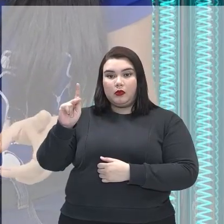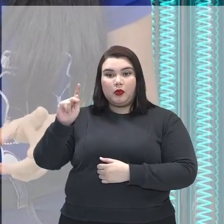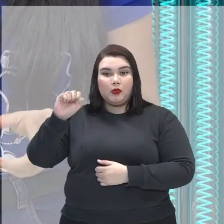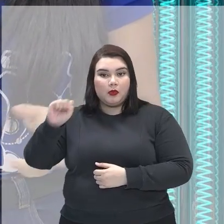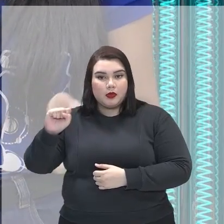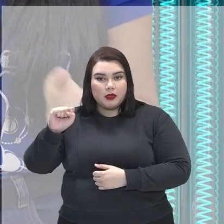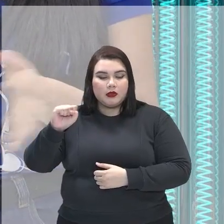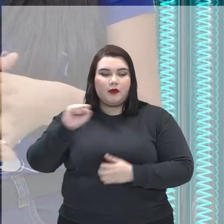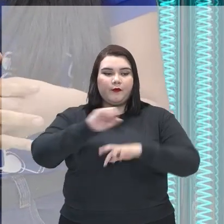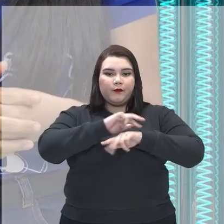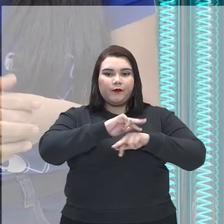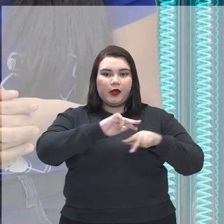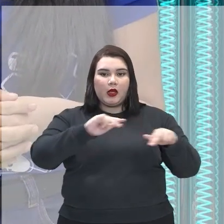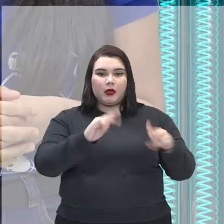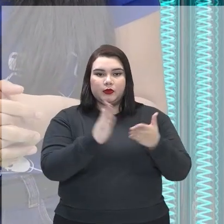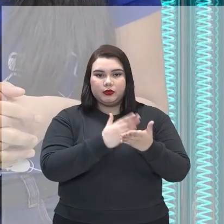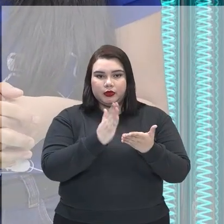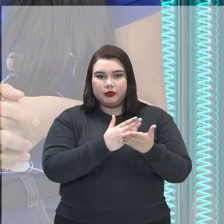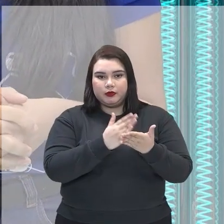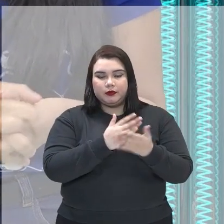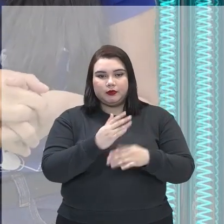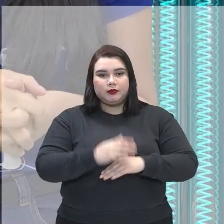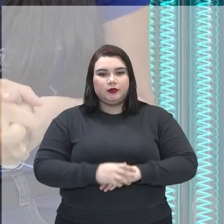mas nós temos outras, vamos ver.